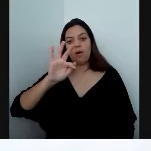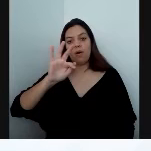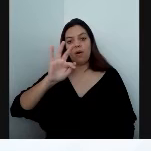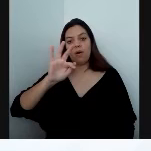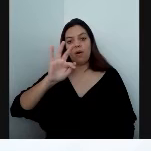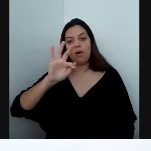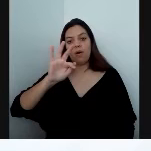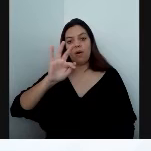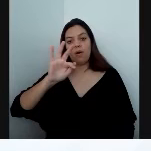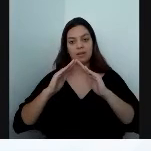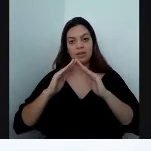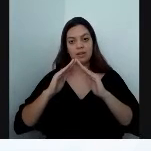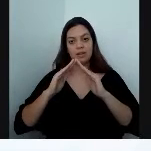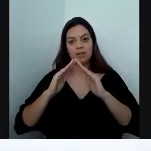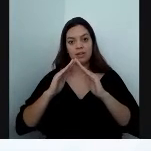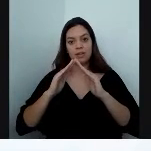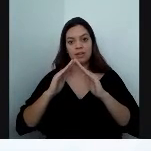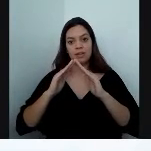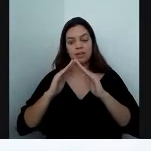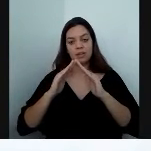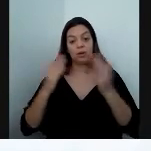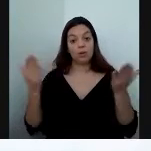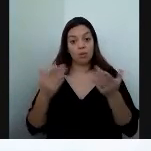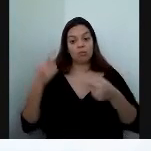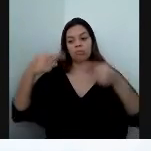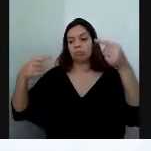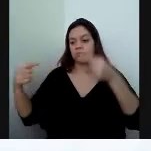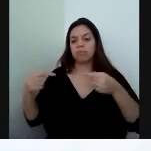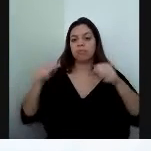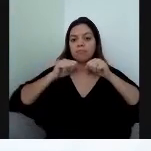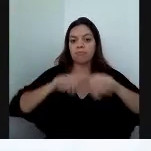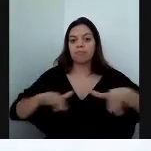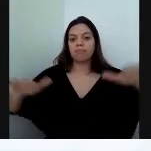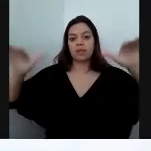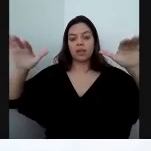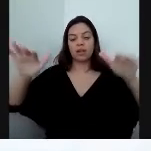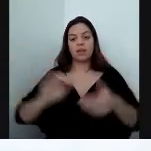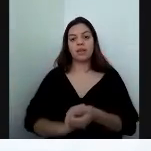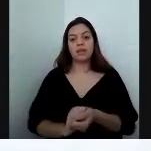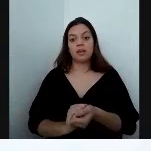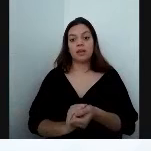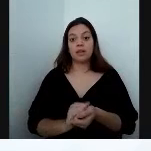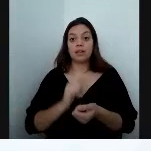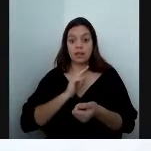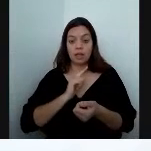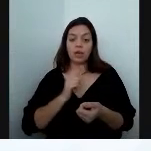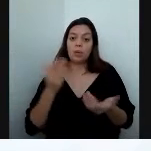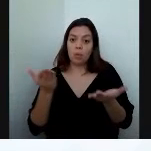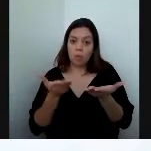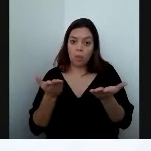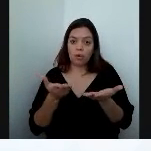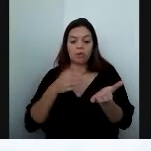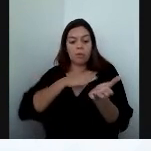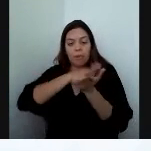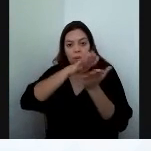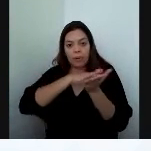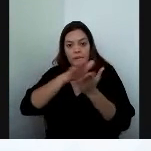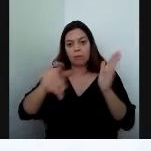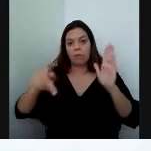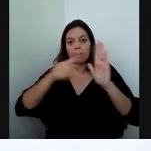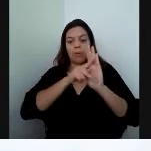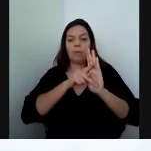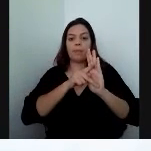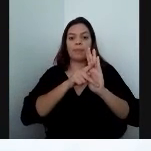publicou, né, um estudo no GS sobre a negociação do home office, né? Nas negociações, ou como ele aparece nas